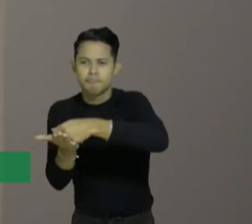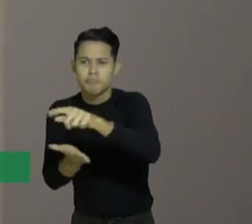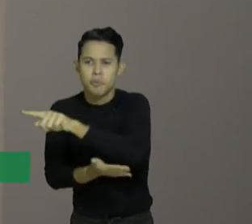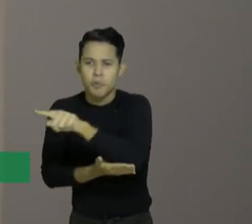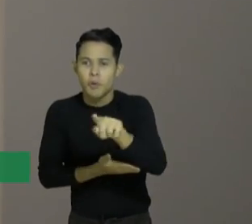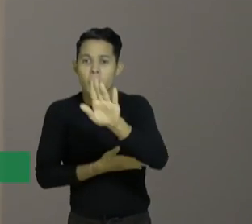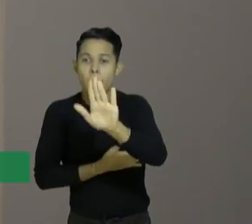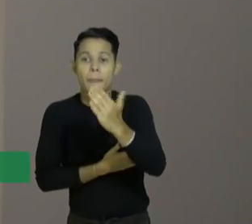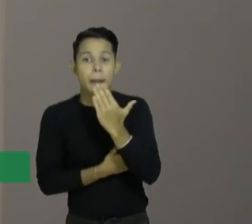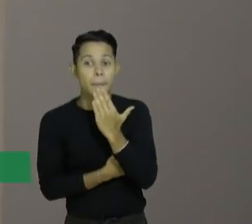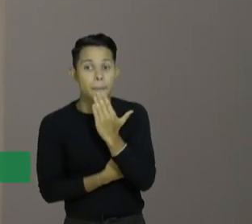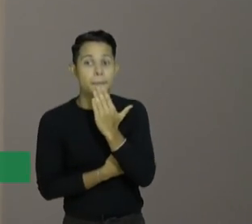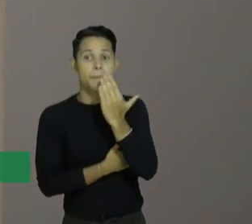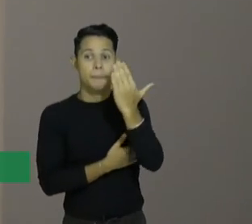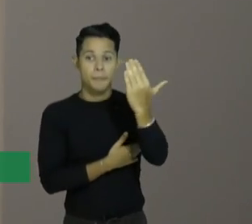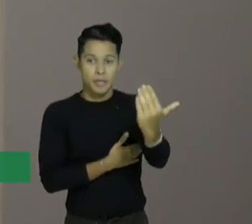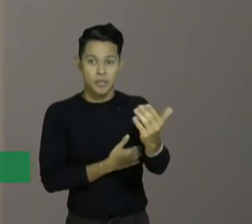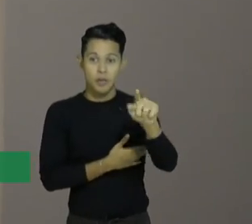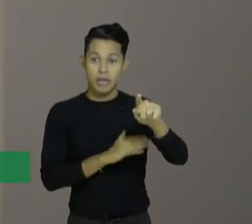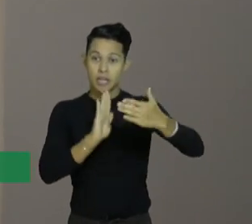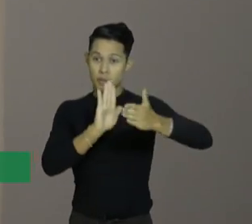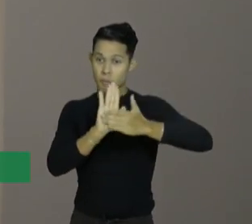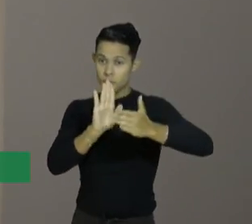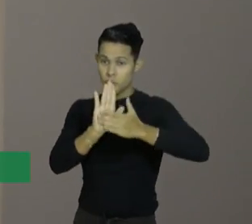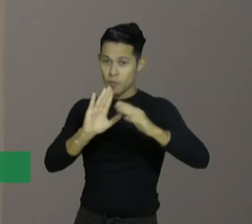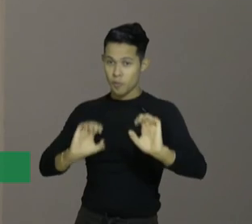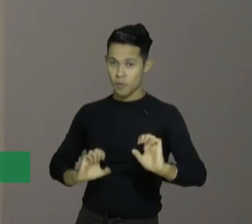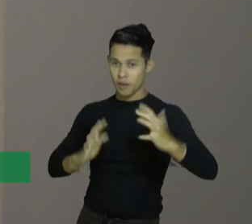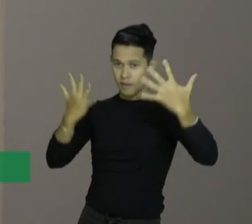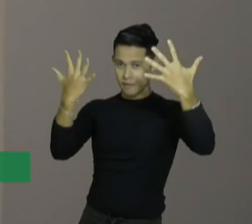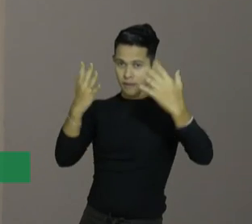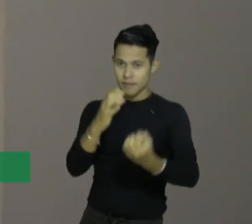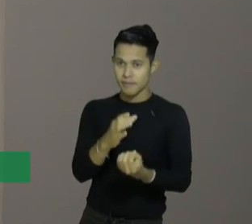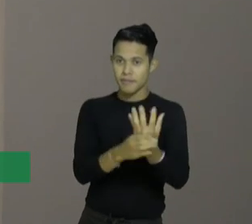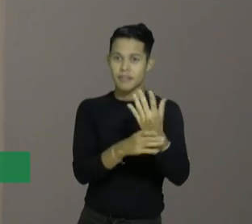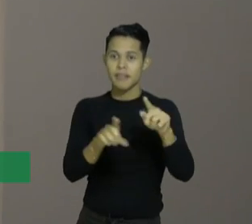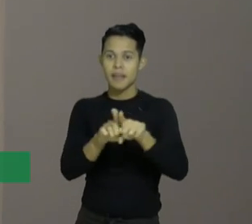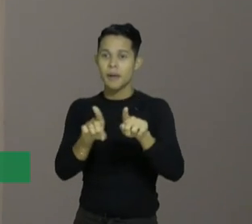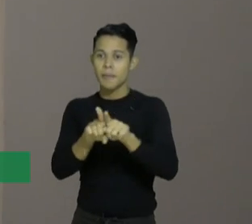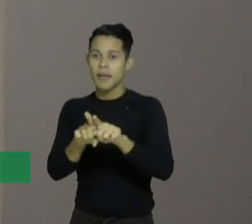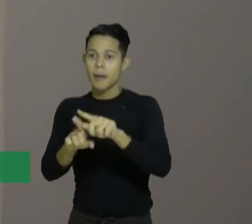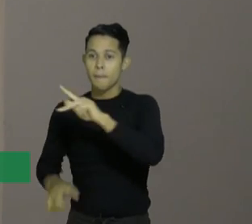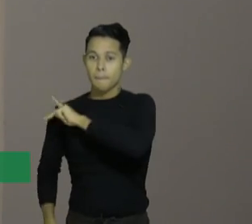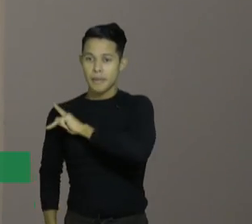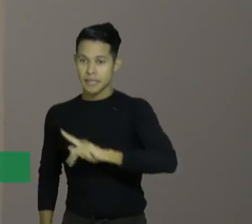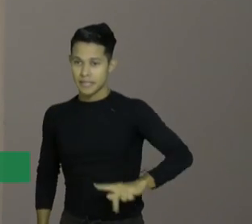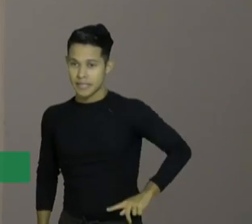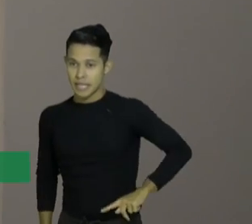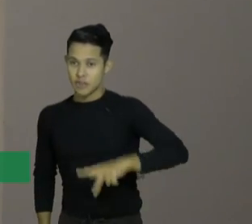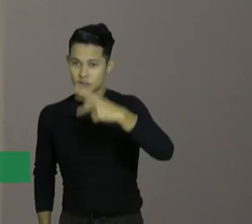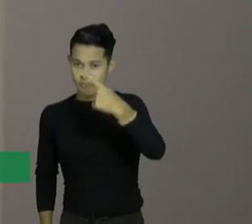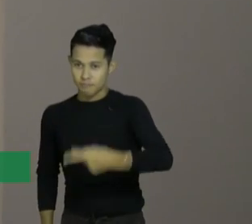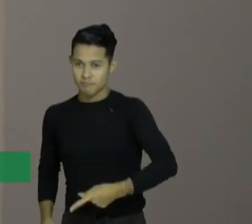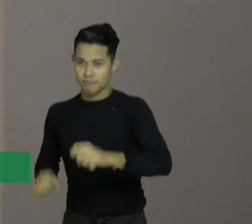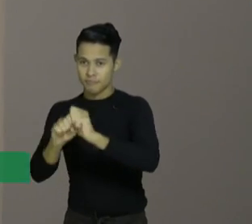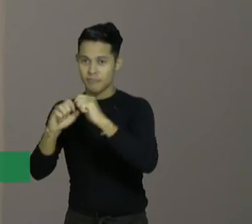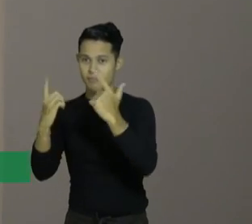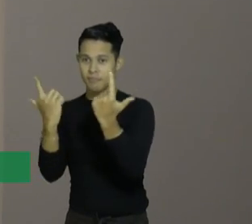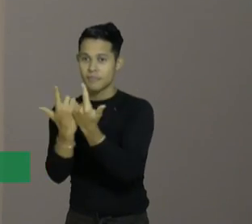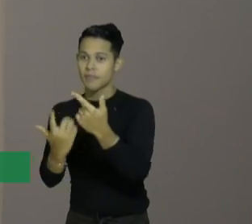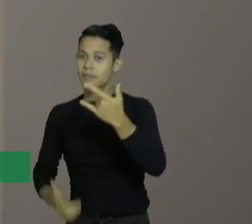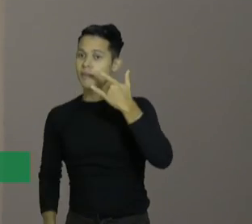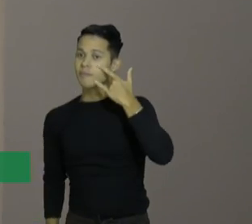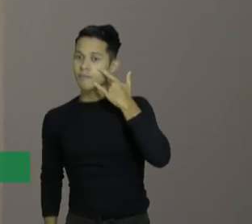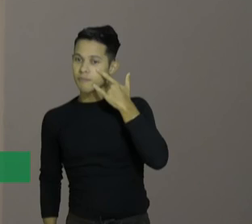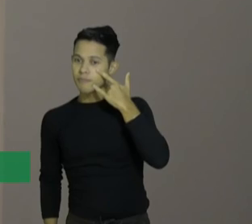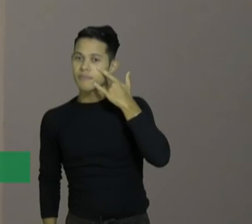solicitou ele foi o proponente desse evento e ao presidente Mauro Mauro de Nadal da Assembleia Legislativa por ser o